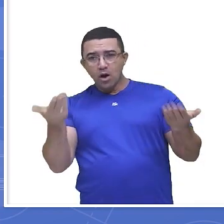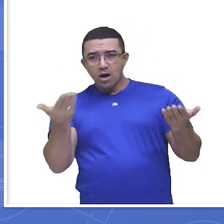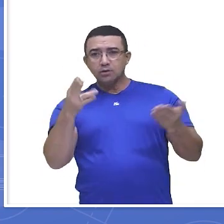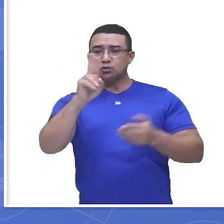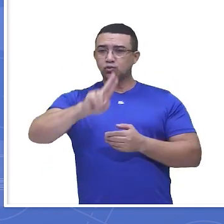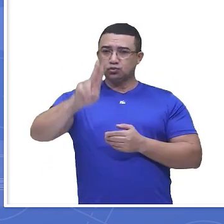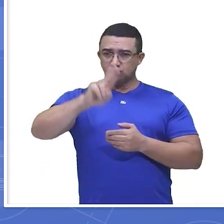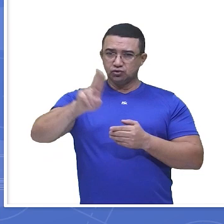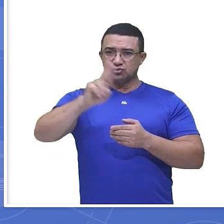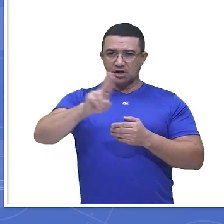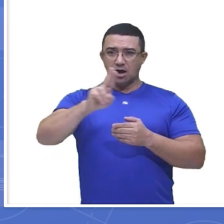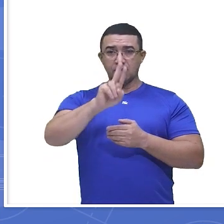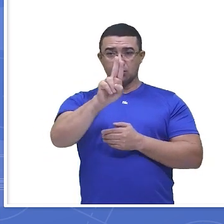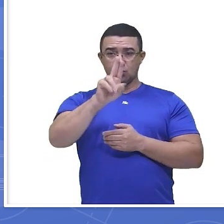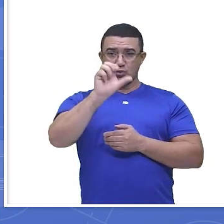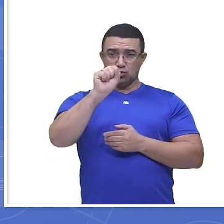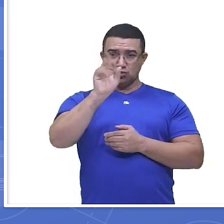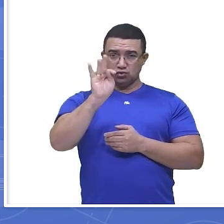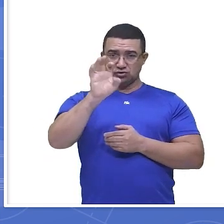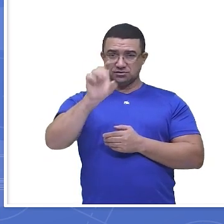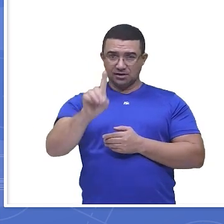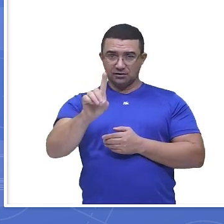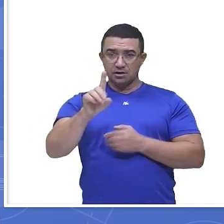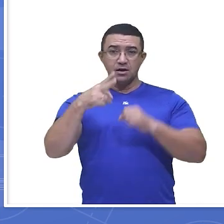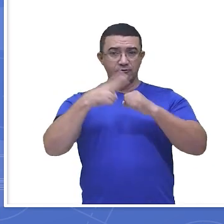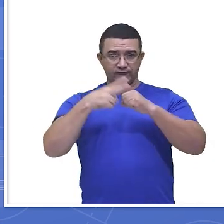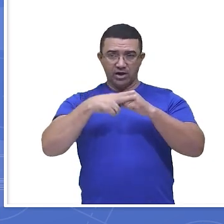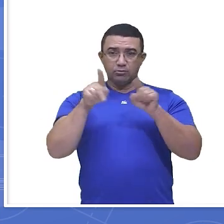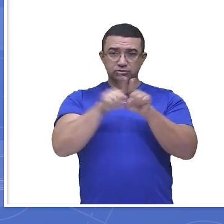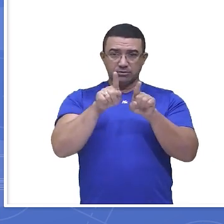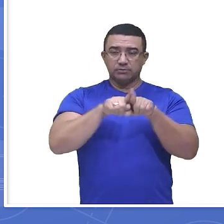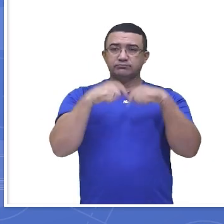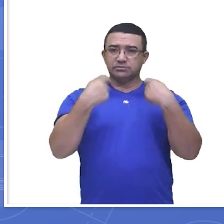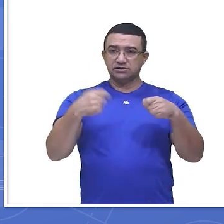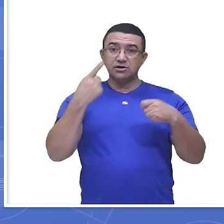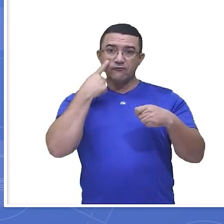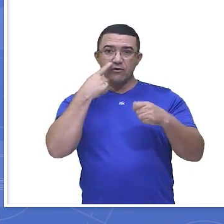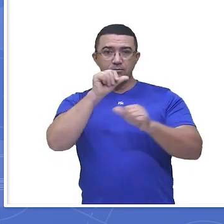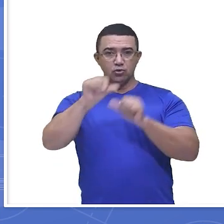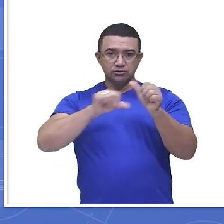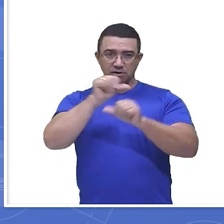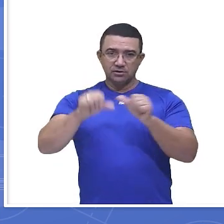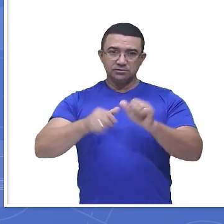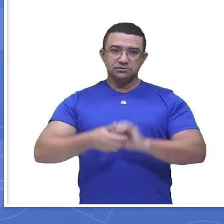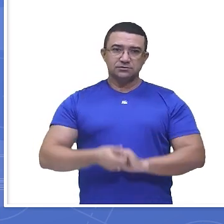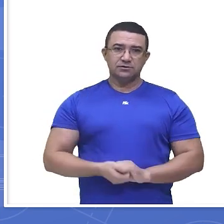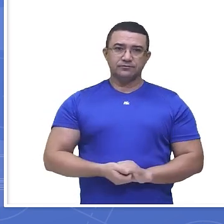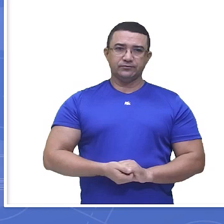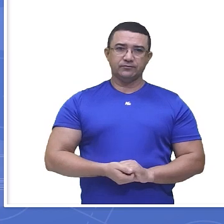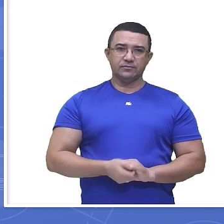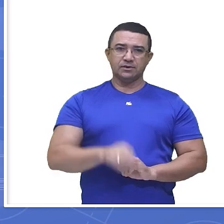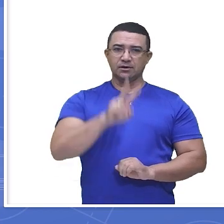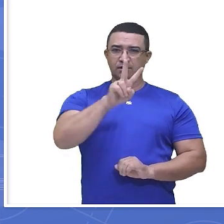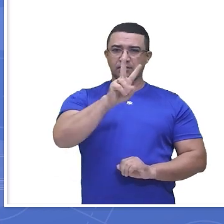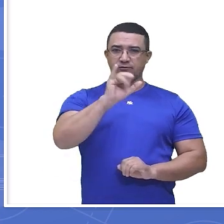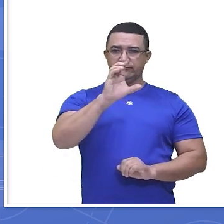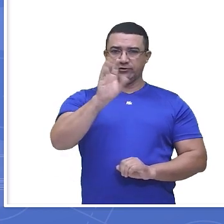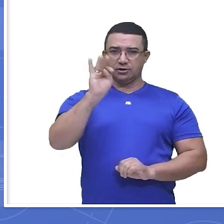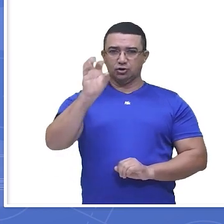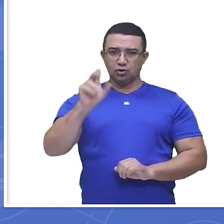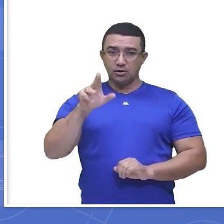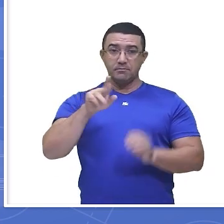desses pronomes aí, pessoais? Eu gostaria de ver aqui a segunda. Temos mais aqui o Vitor, questão